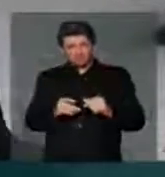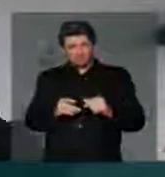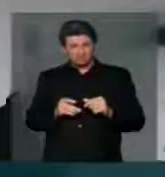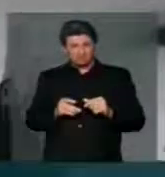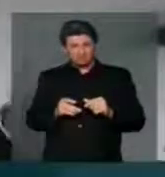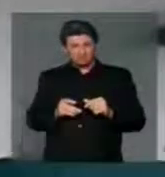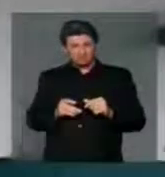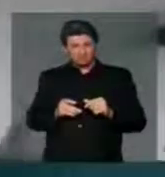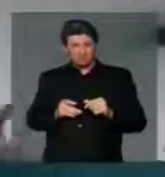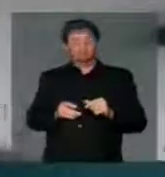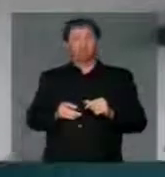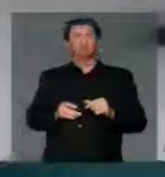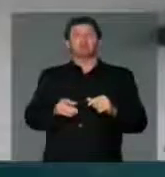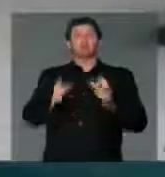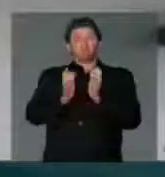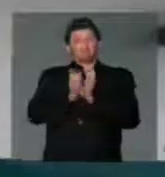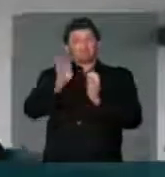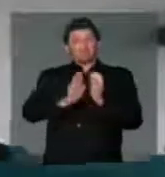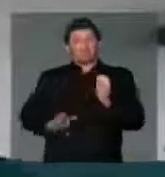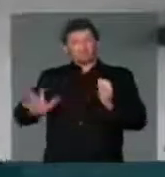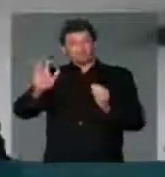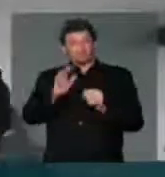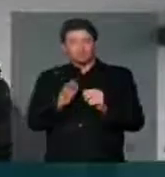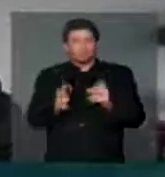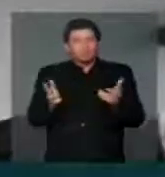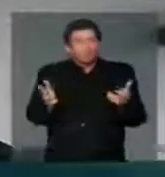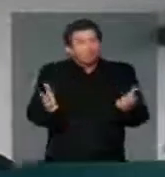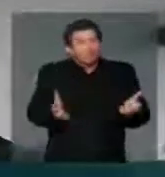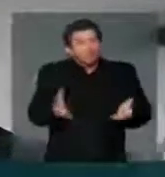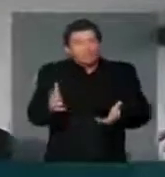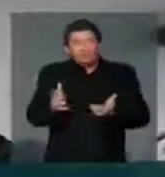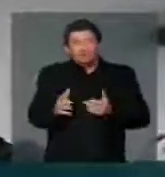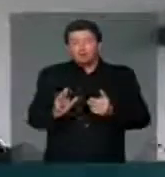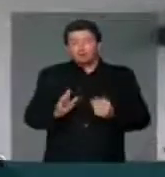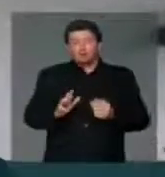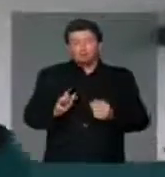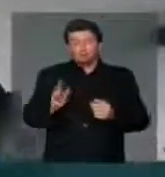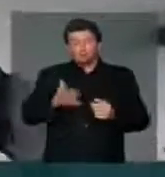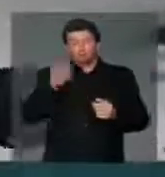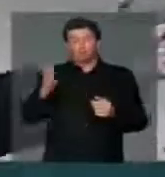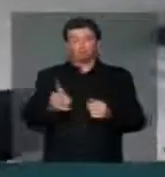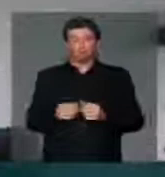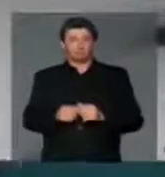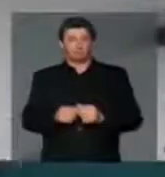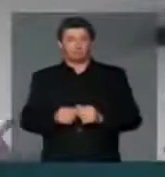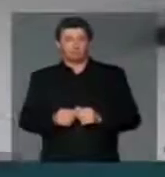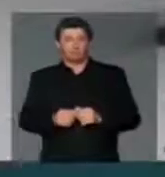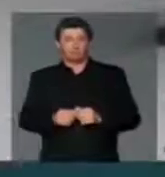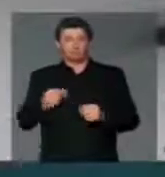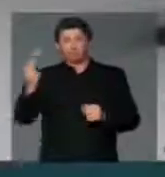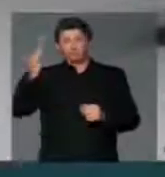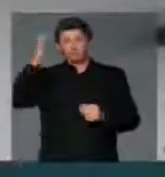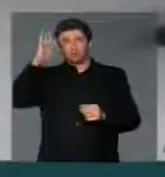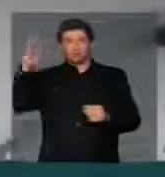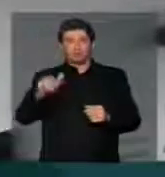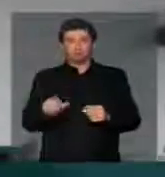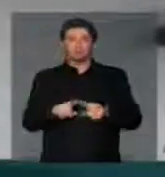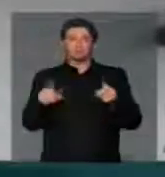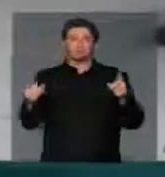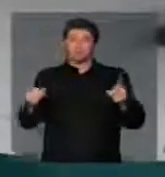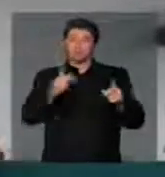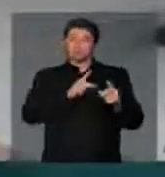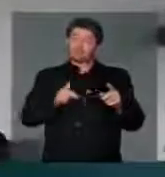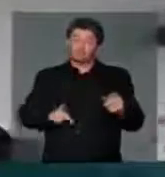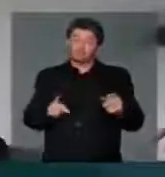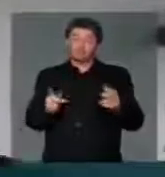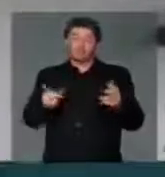cadeia de rádio e televisão é uma coisa incrível, uma coisa absolutamente inimaginável. Mas temos uma